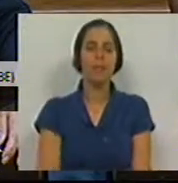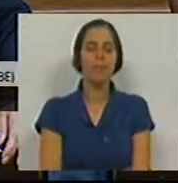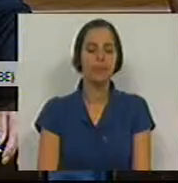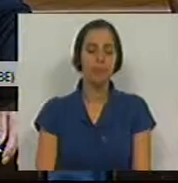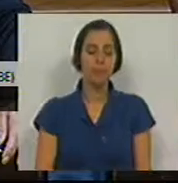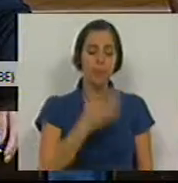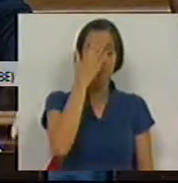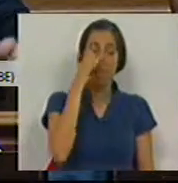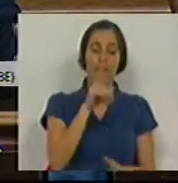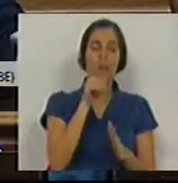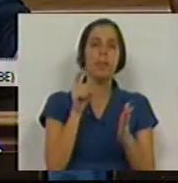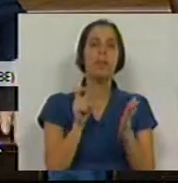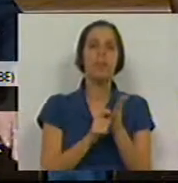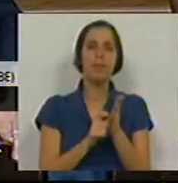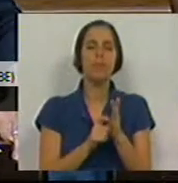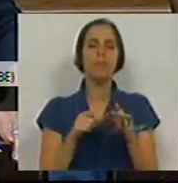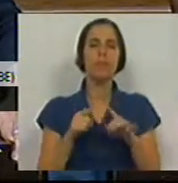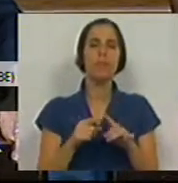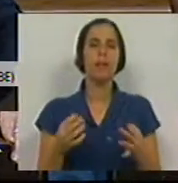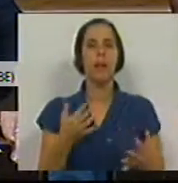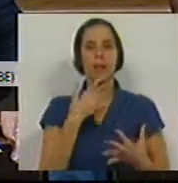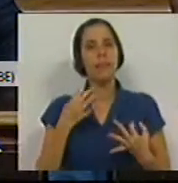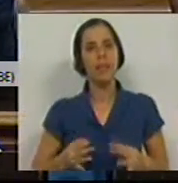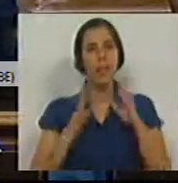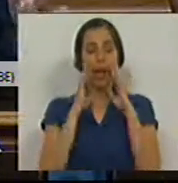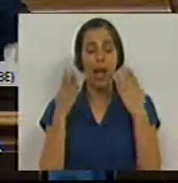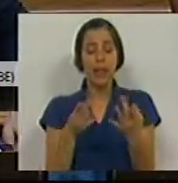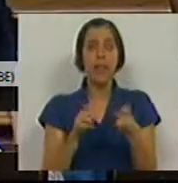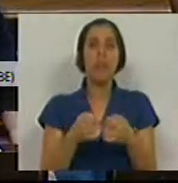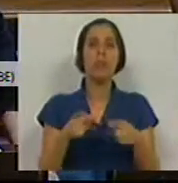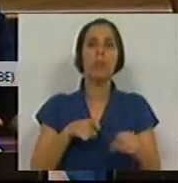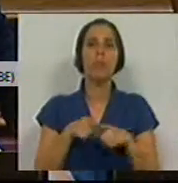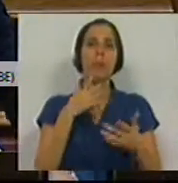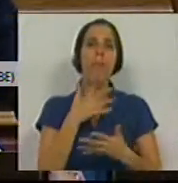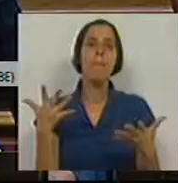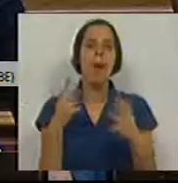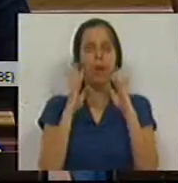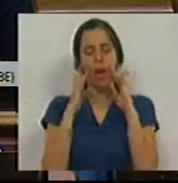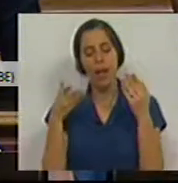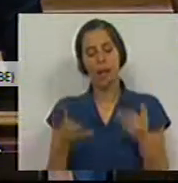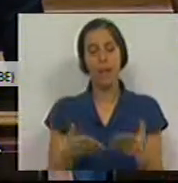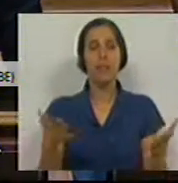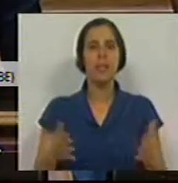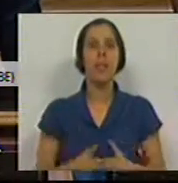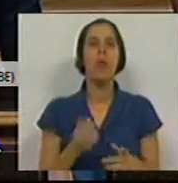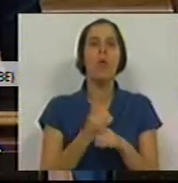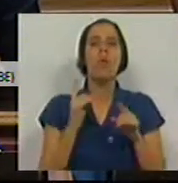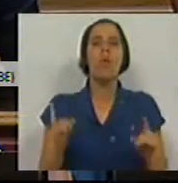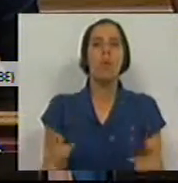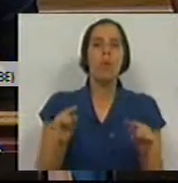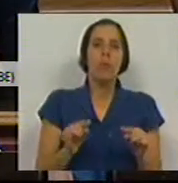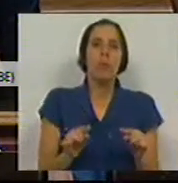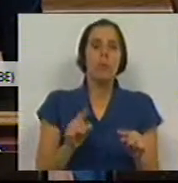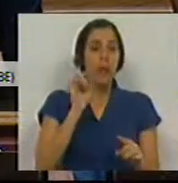Acho que este aspecto merecerá certamente a atenção dos partidos da maioria, nomeadamente porque ele